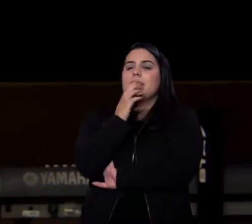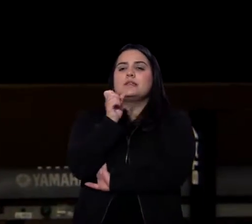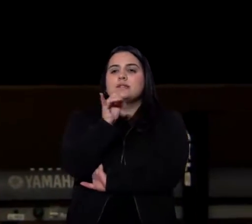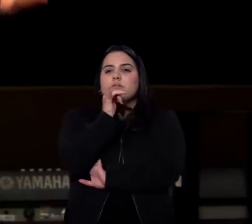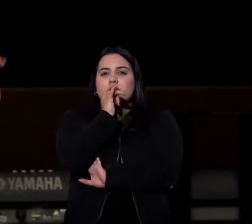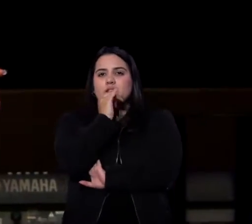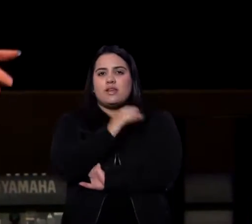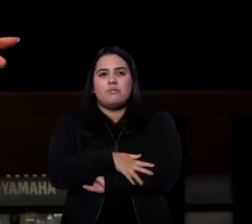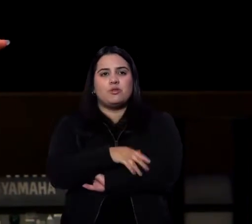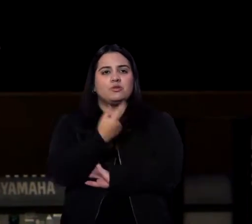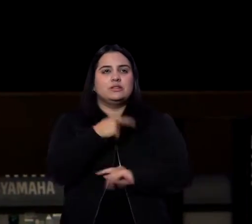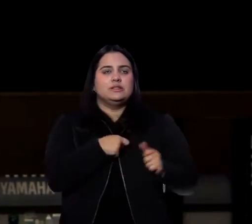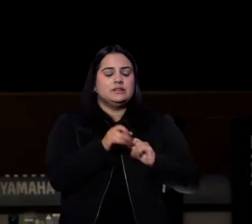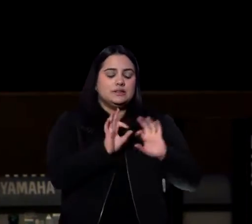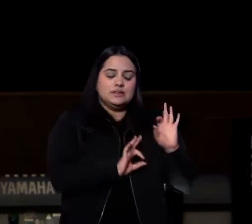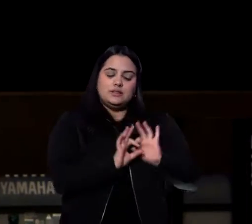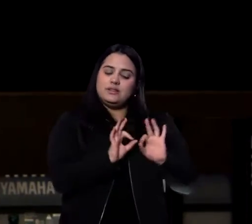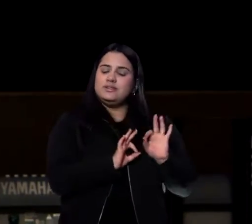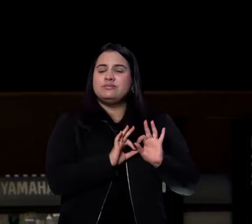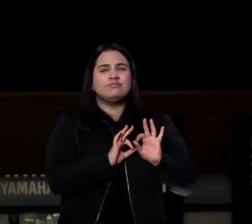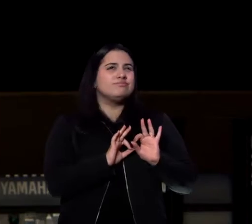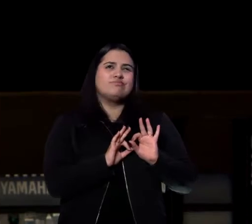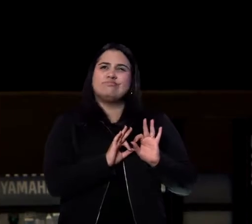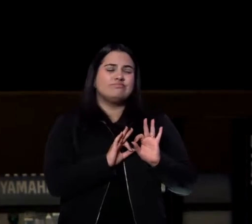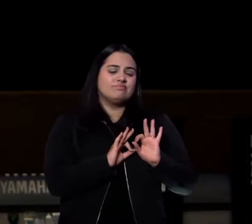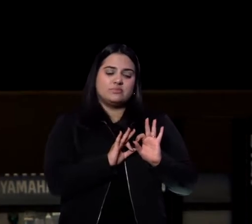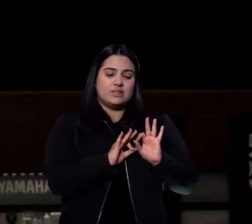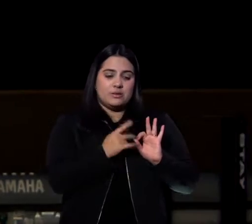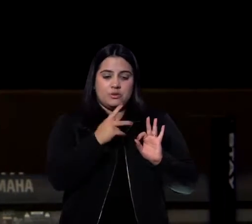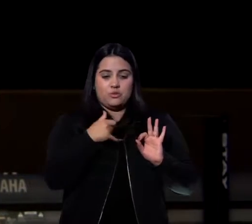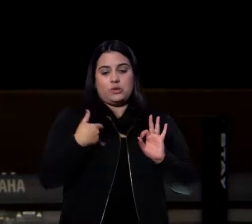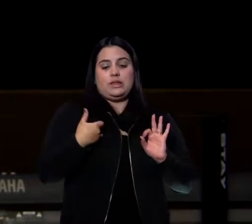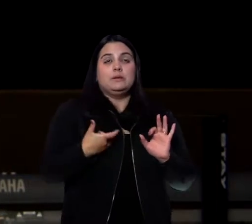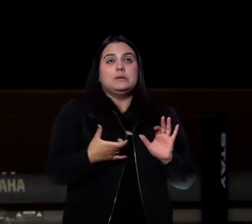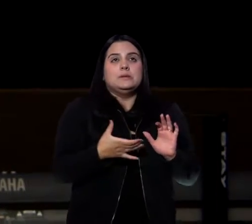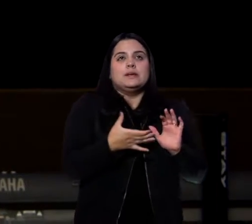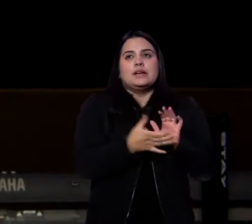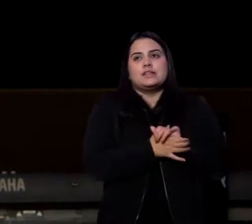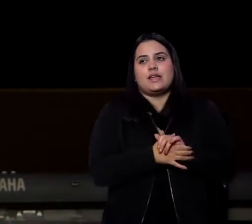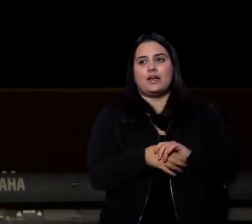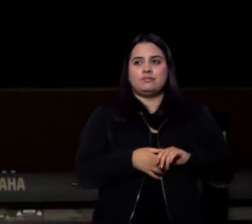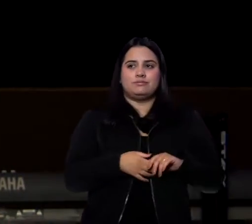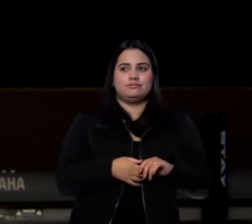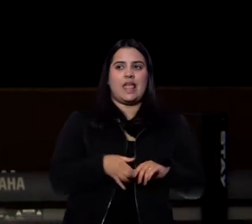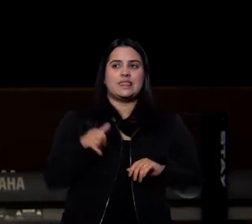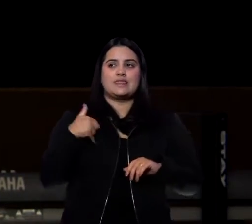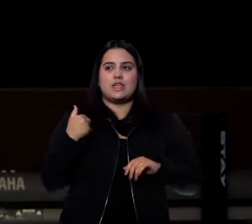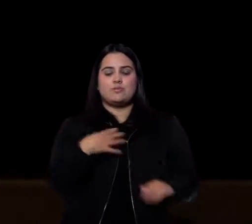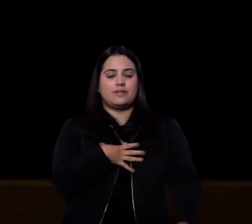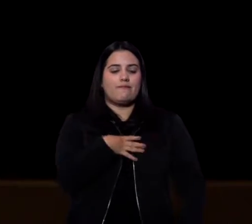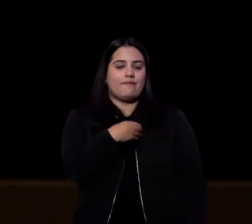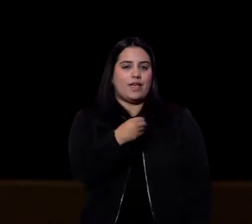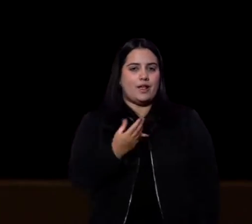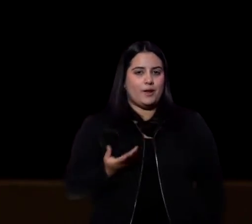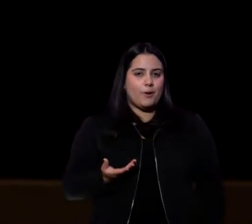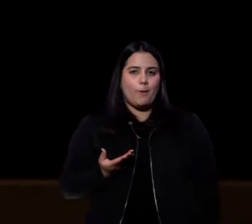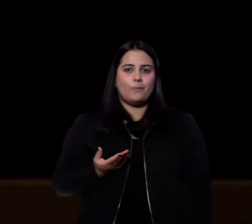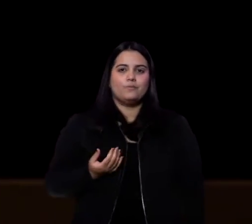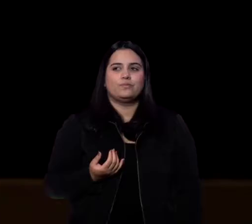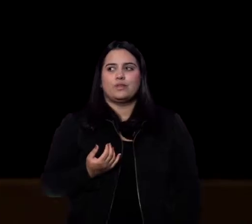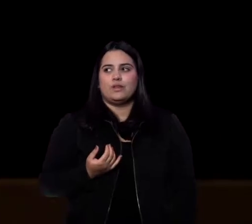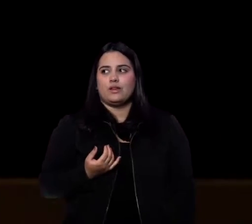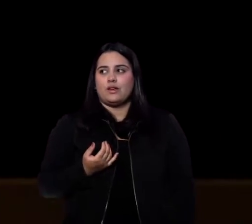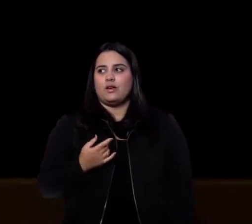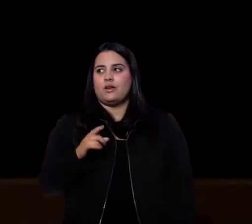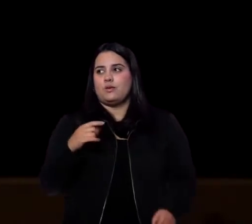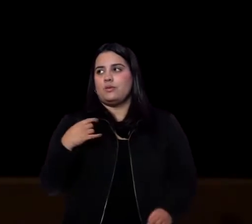abrir mão de todos os seus planos e abrir mão da idade ideal que você ia casar, abrir mão da idade ideal que você ia ter os seus filhos, quando